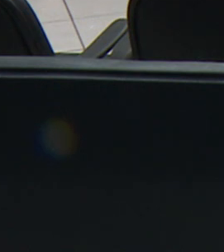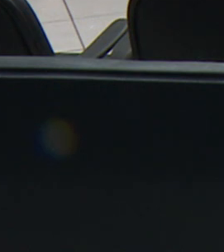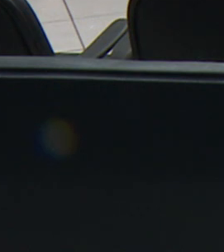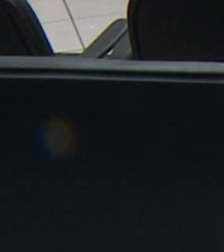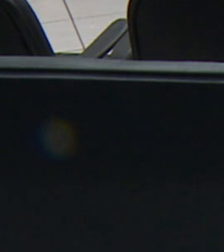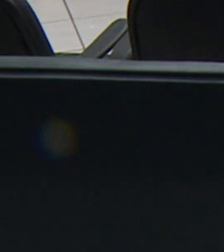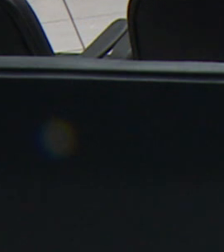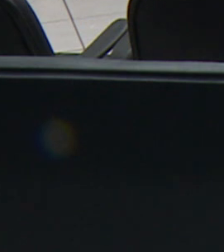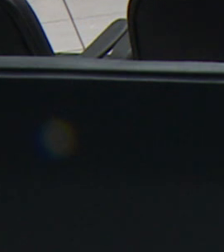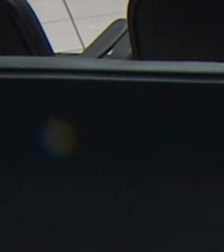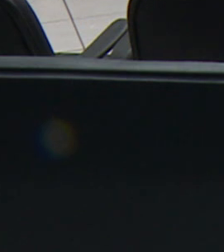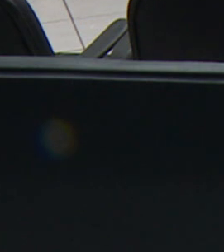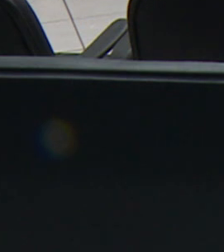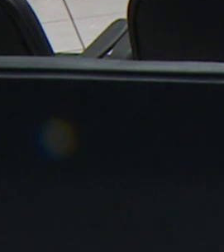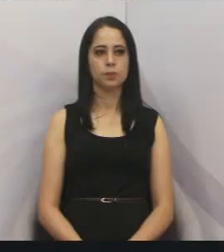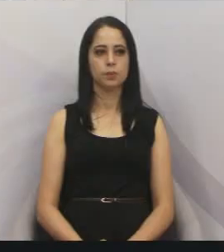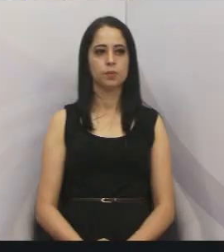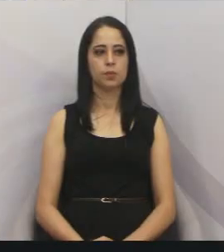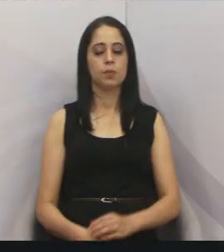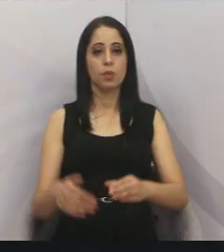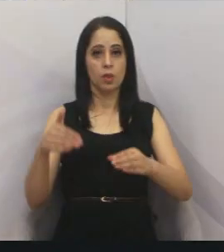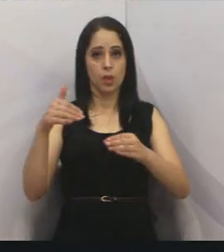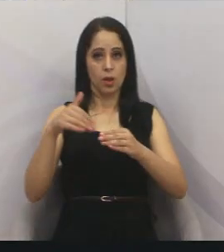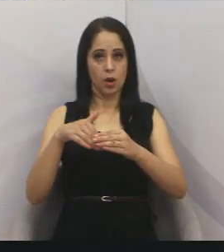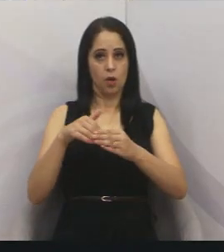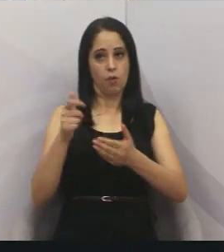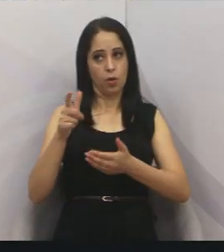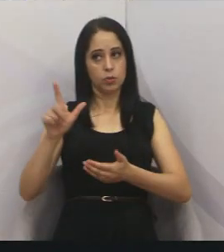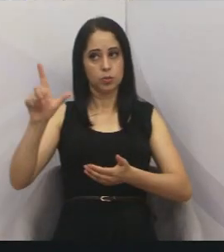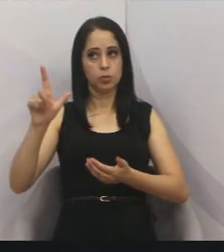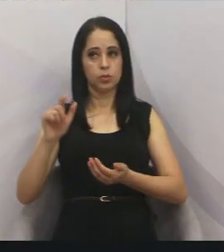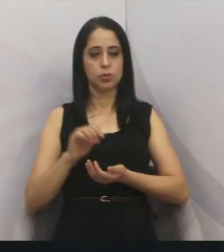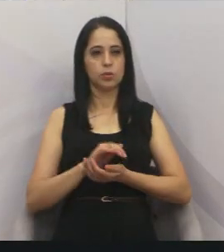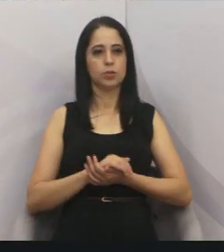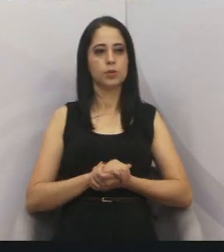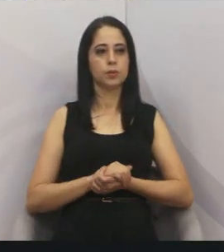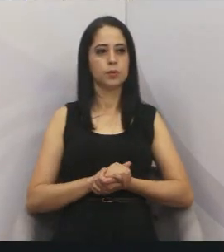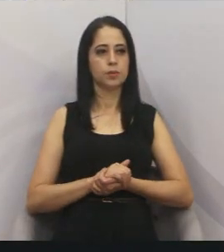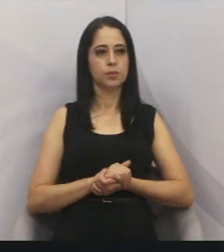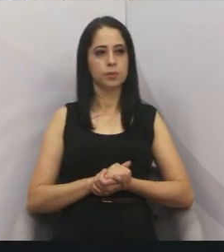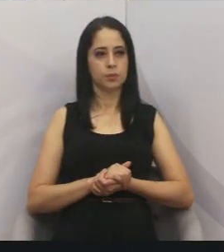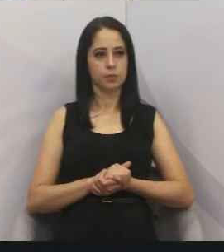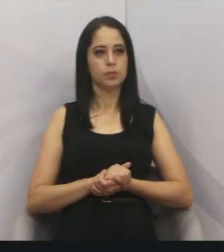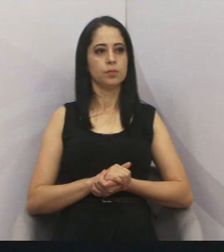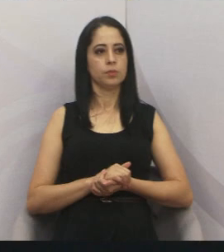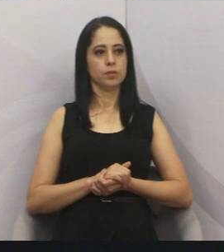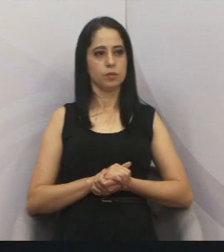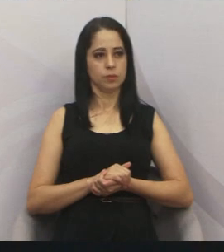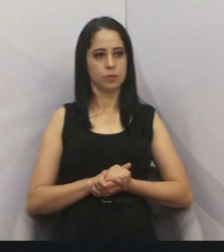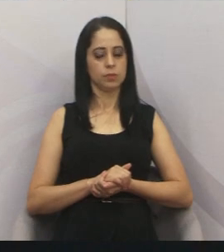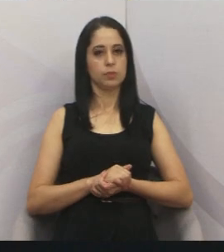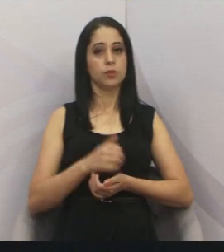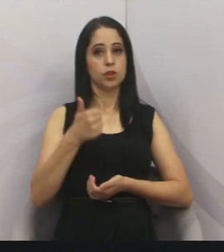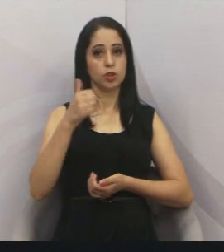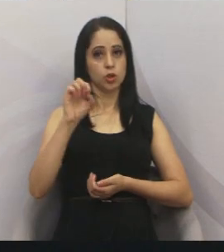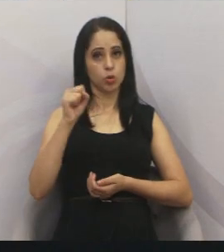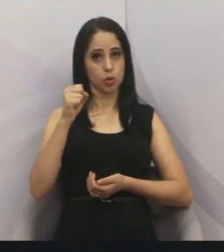ok. Então, próximo voto. É o voto 18. Porque começou a ler tudo. Isso. Isso, voto